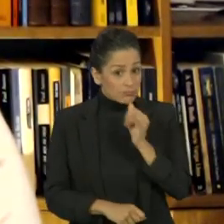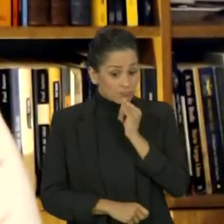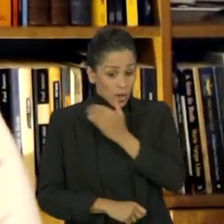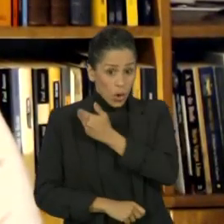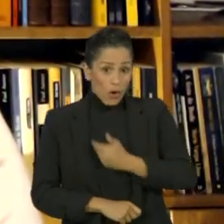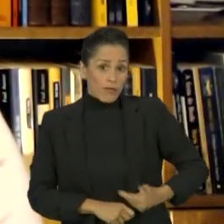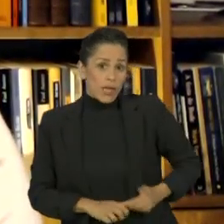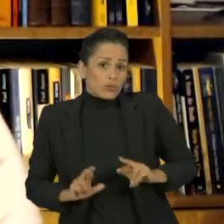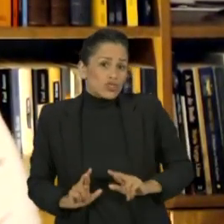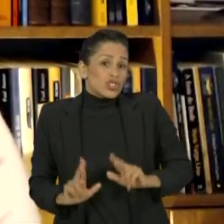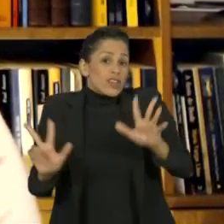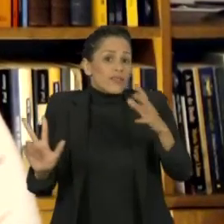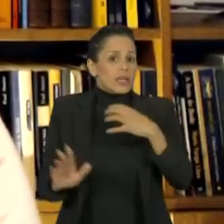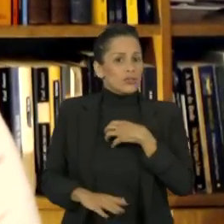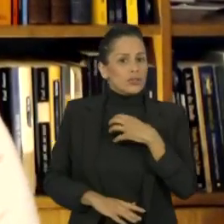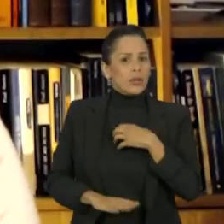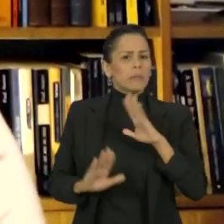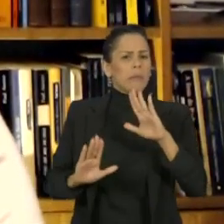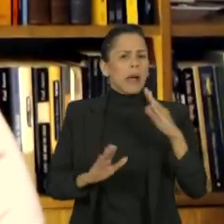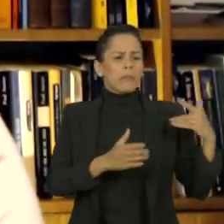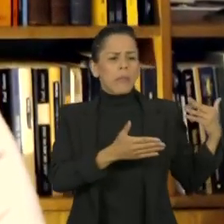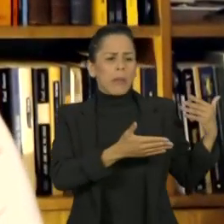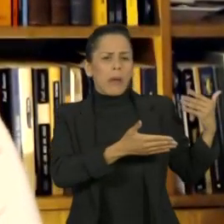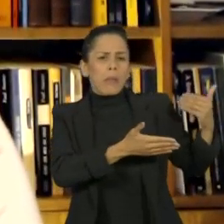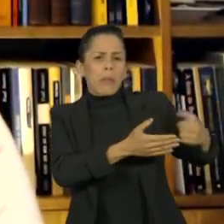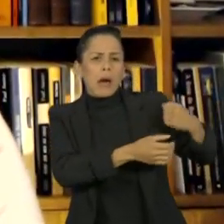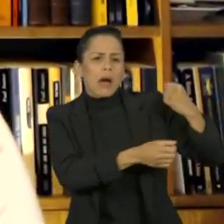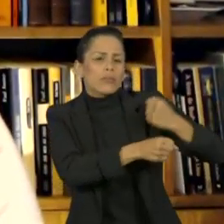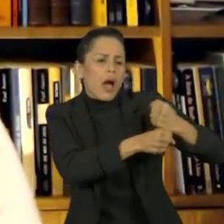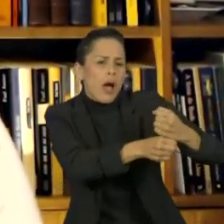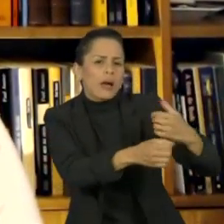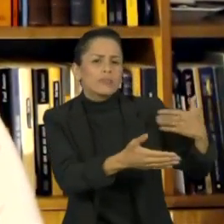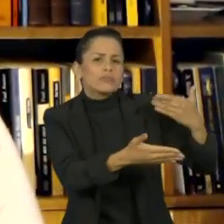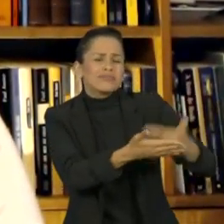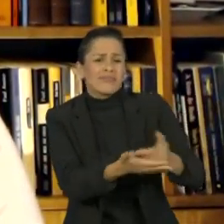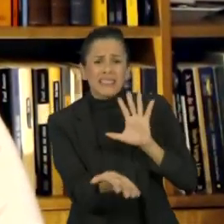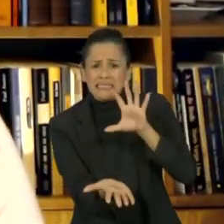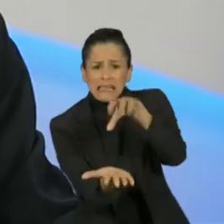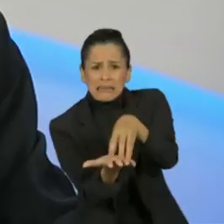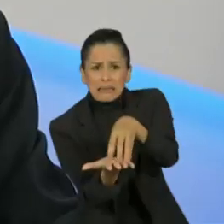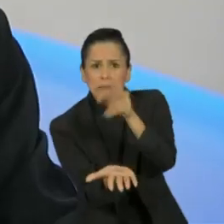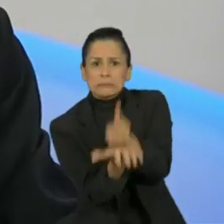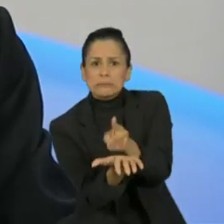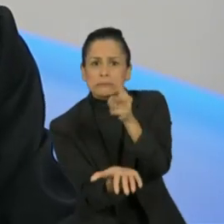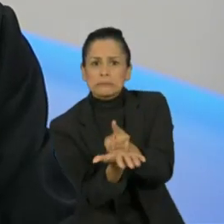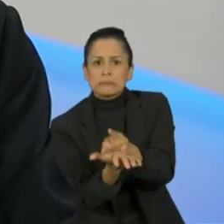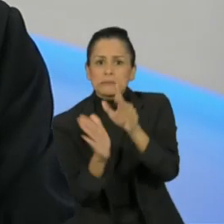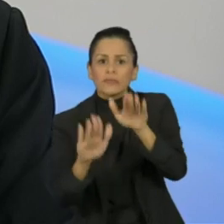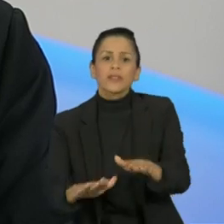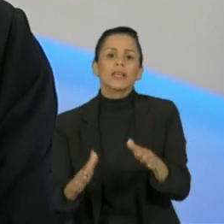que que nos últimos anos nenhum governo se viu livre do centrão?